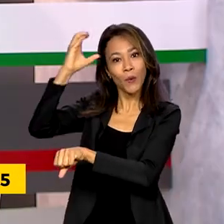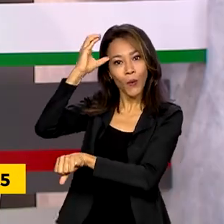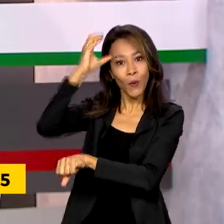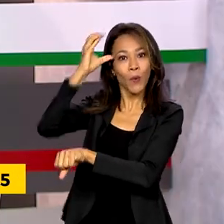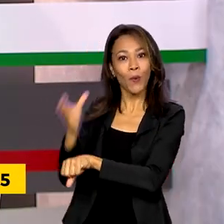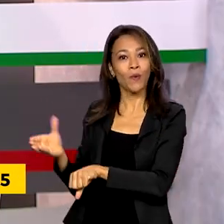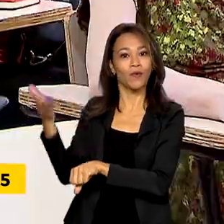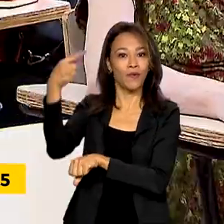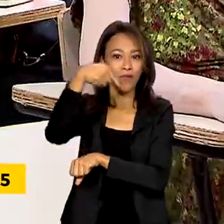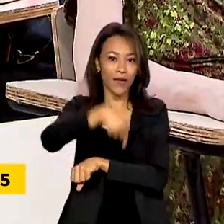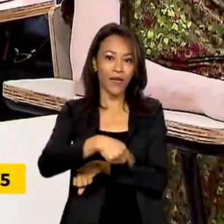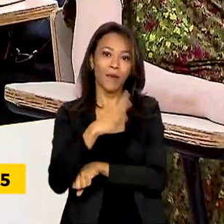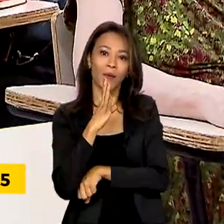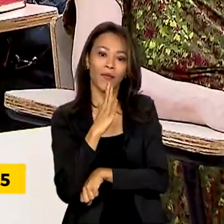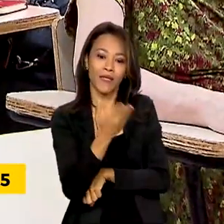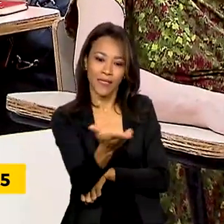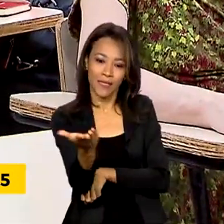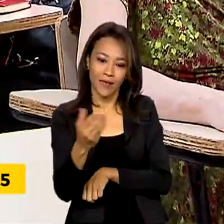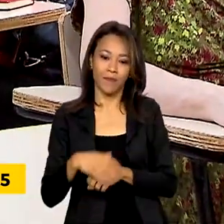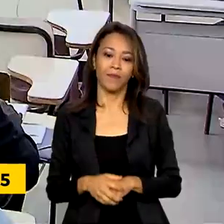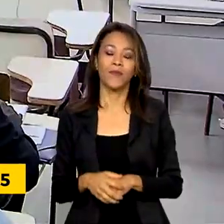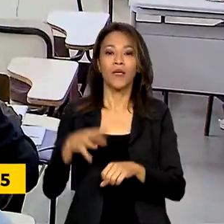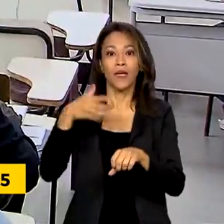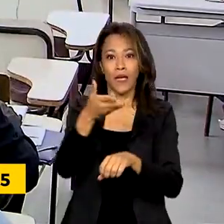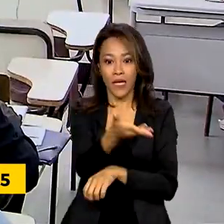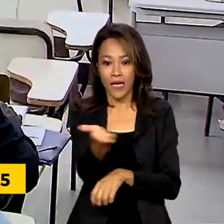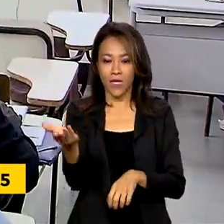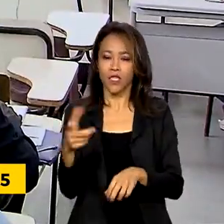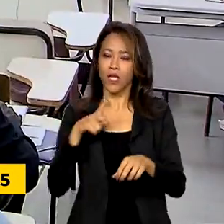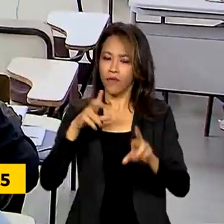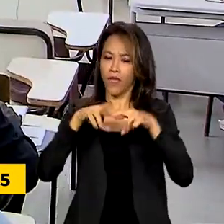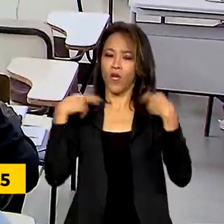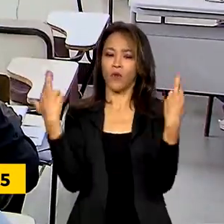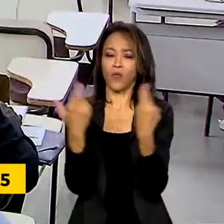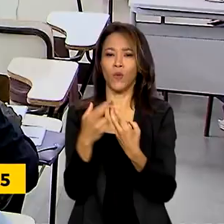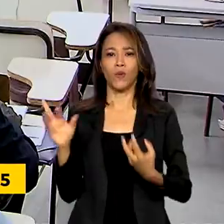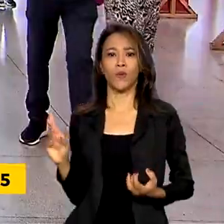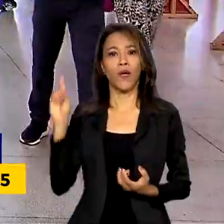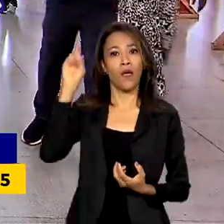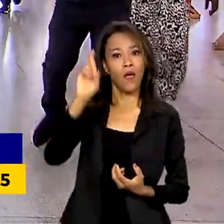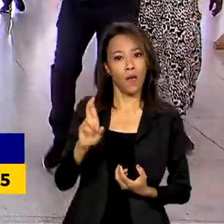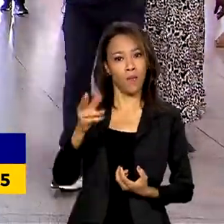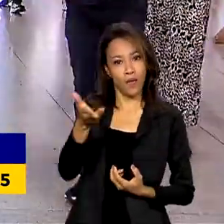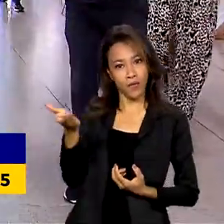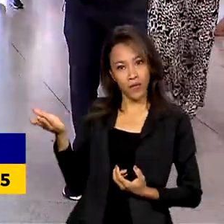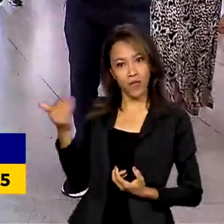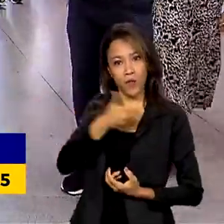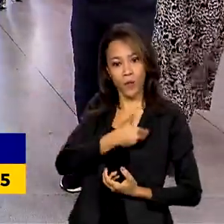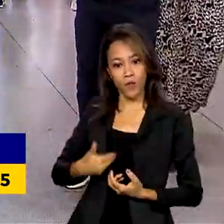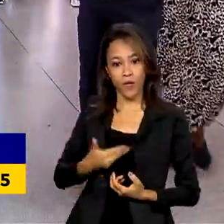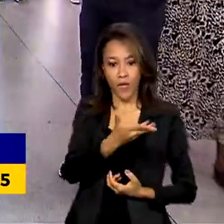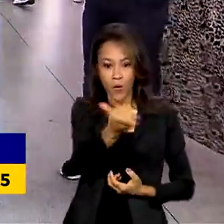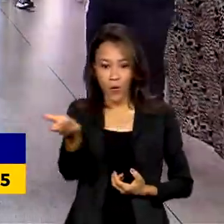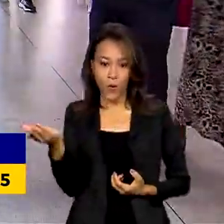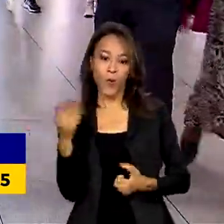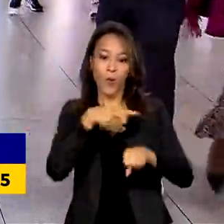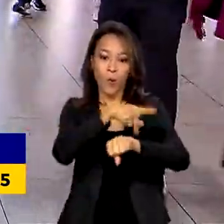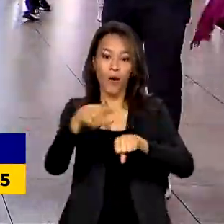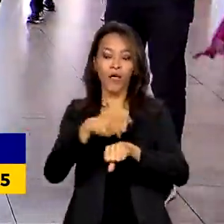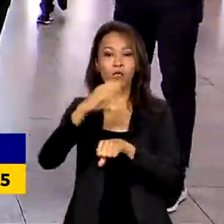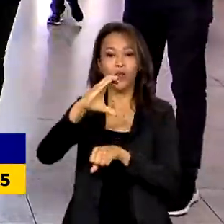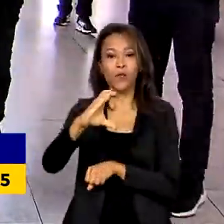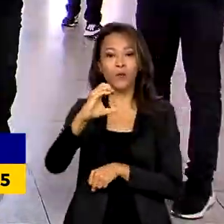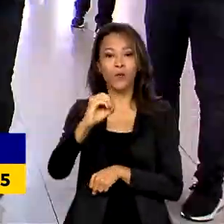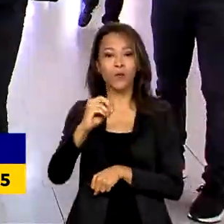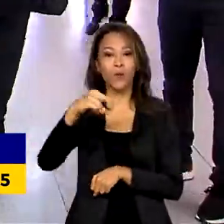PNAE. Além de reuniões com representantes do governo brasileiro, congoleses visitaram